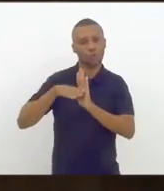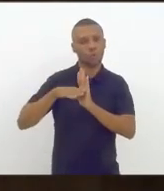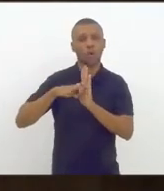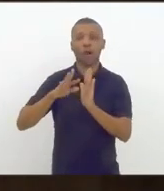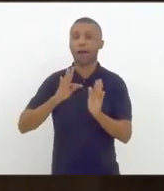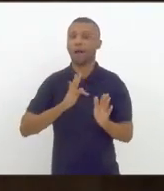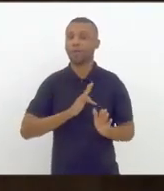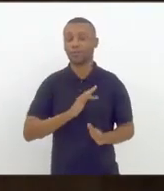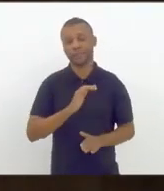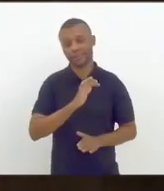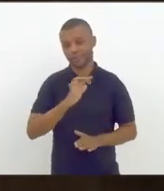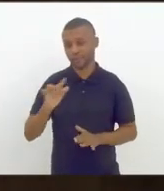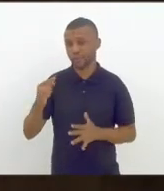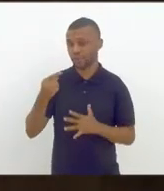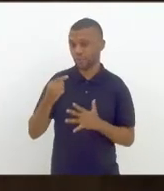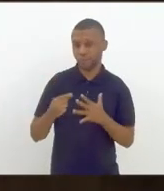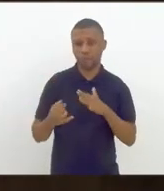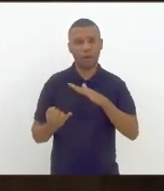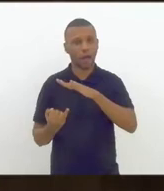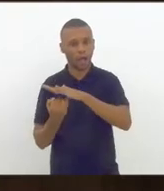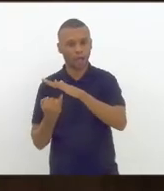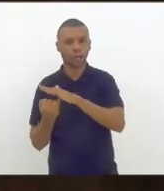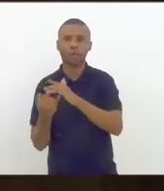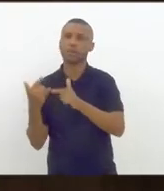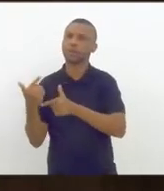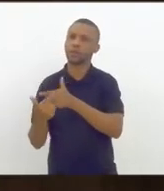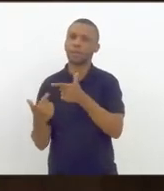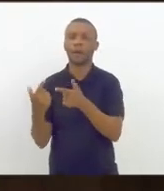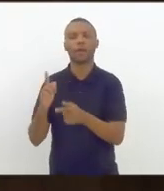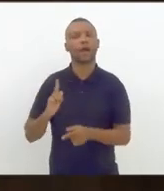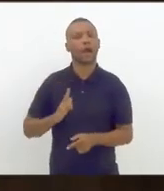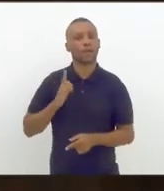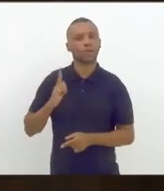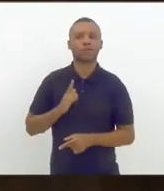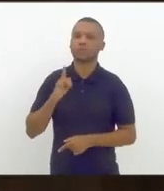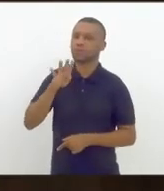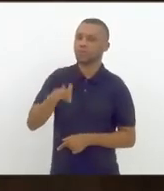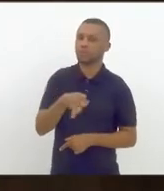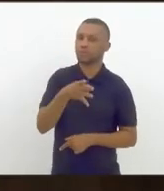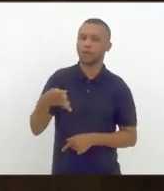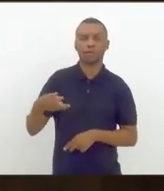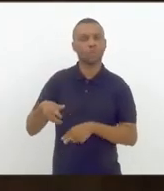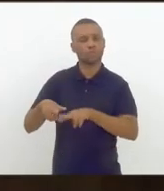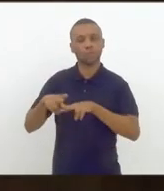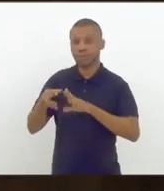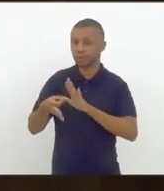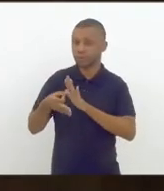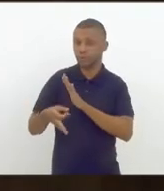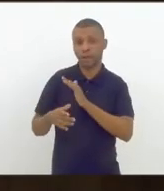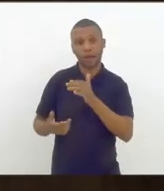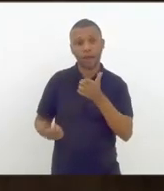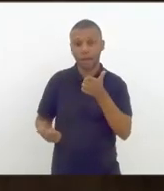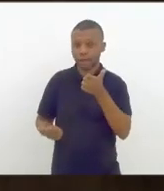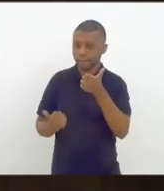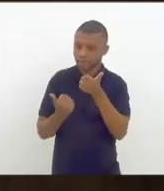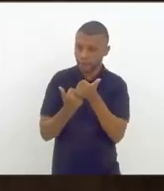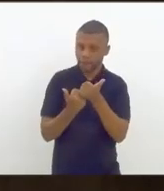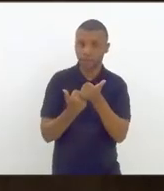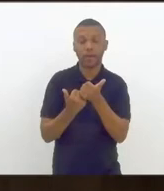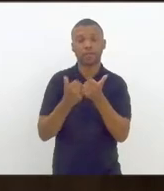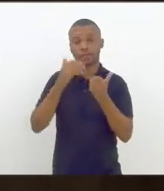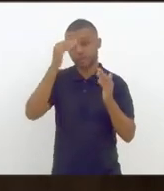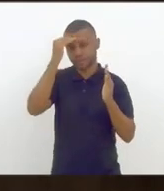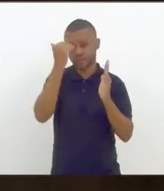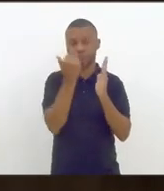as instituições que exercem a gestão desse programa. Portanto, nosso parecer é favorável nos termos